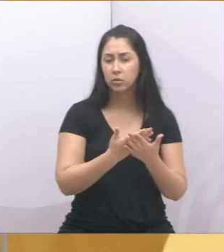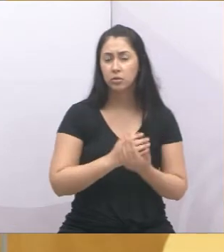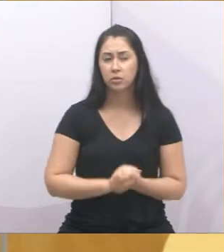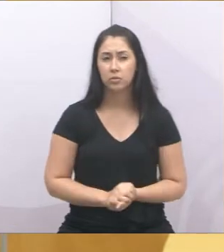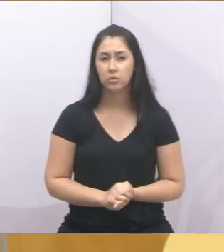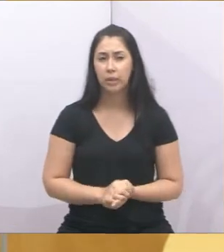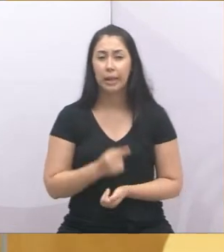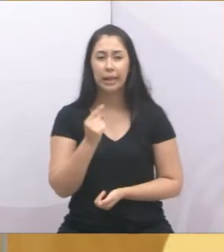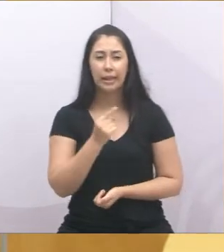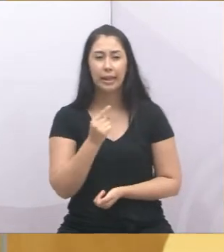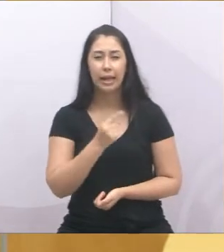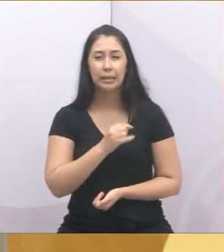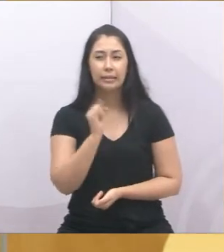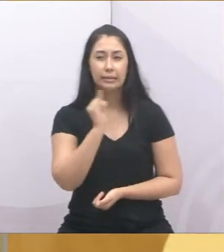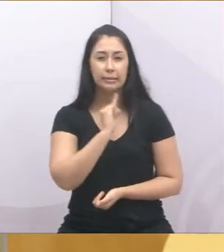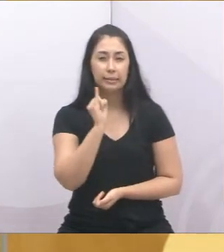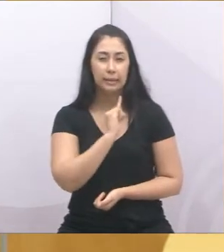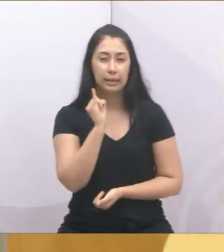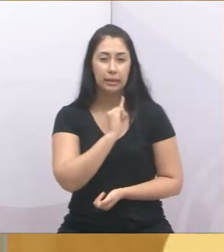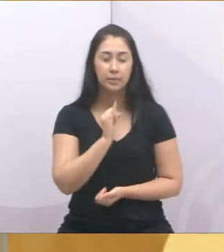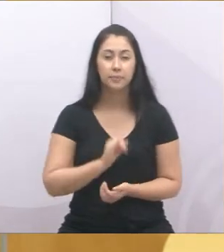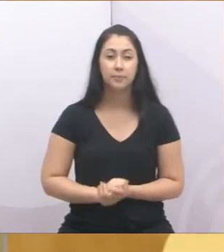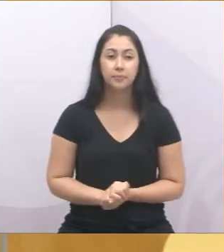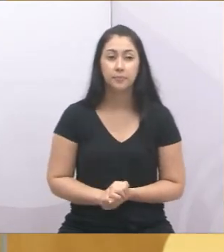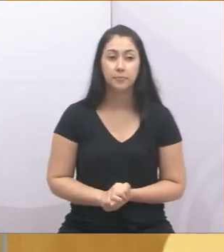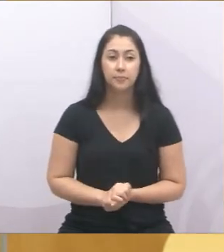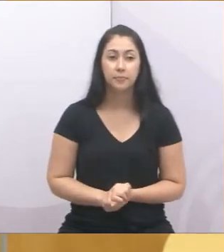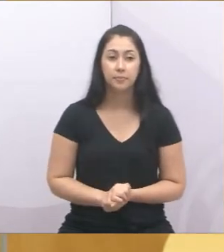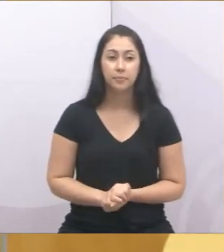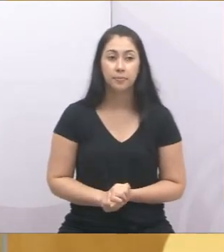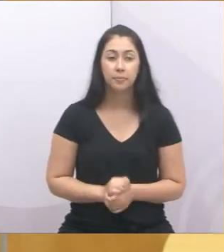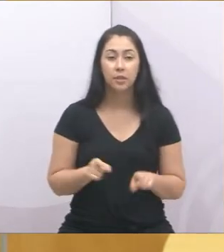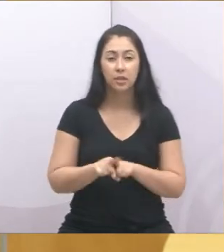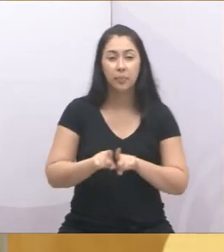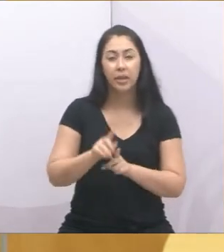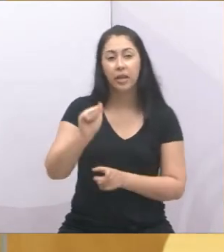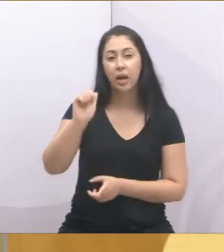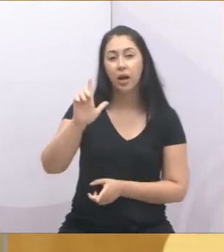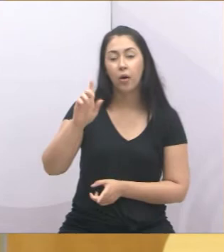jesuítas na Itália e na Albânia,